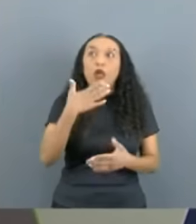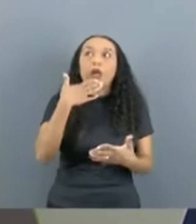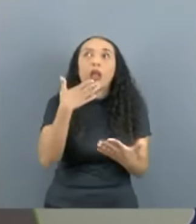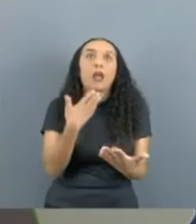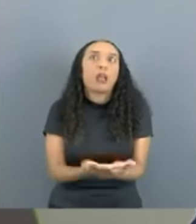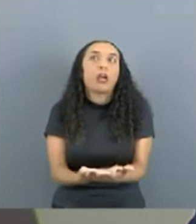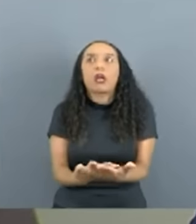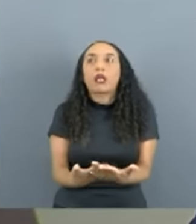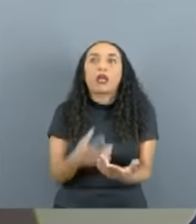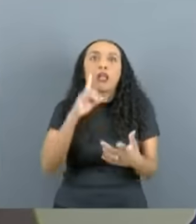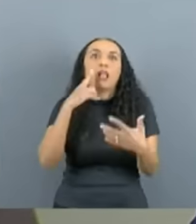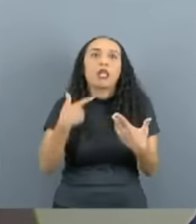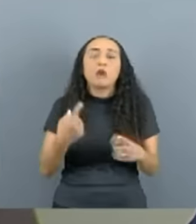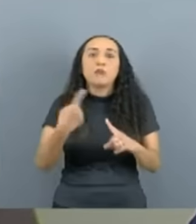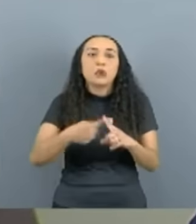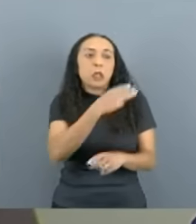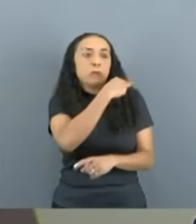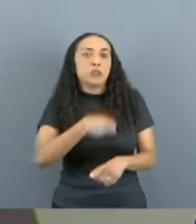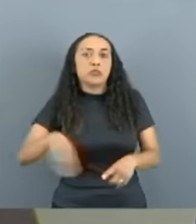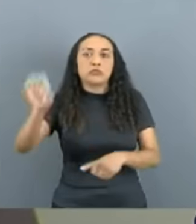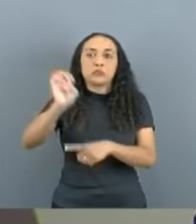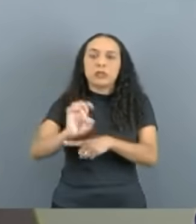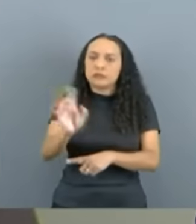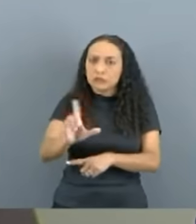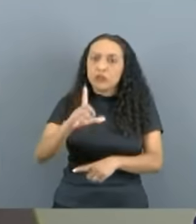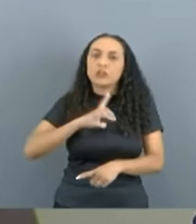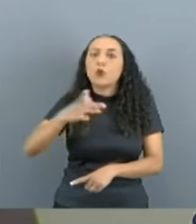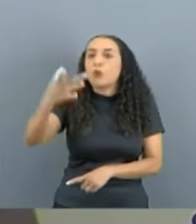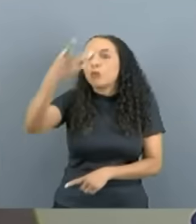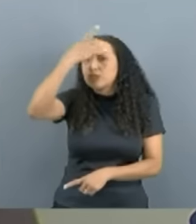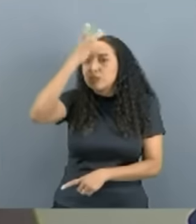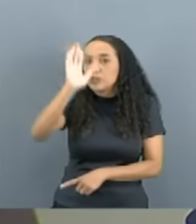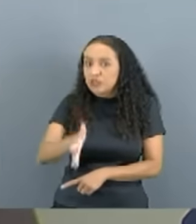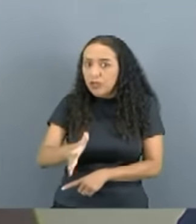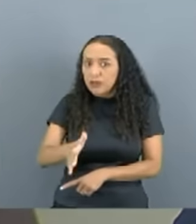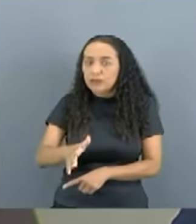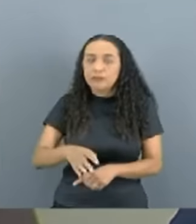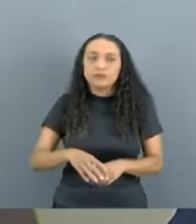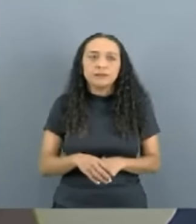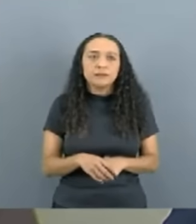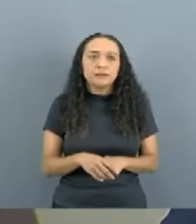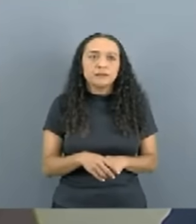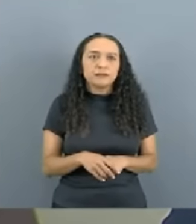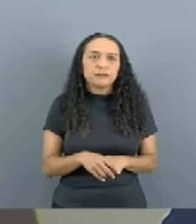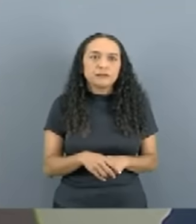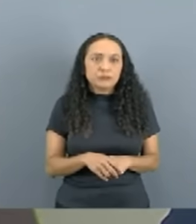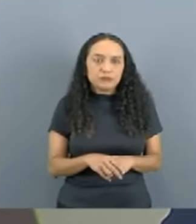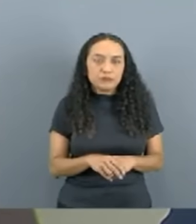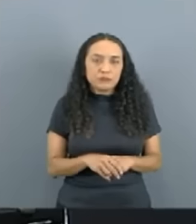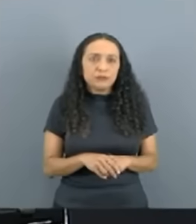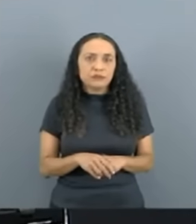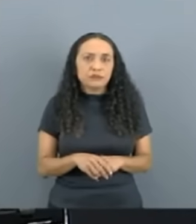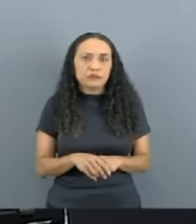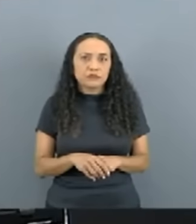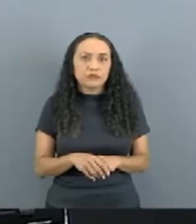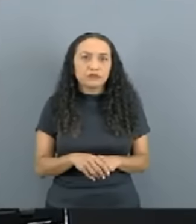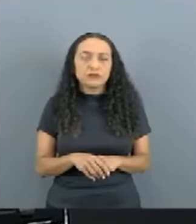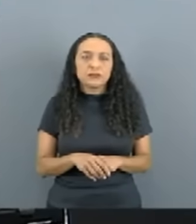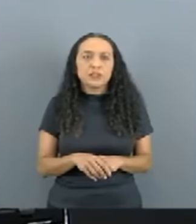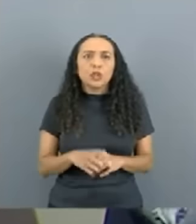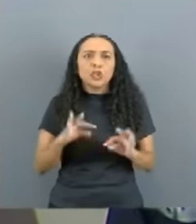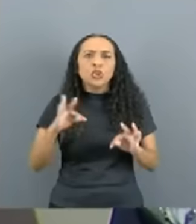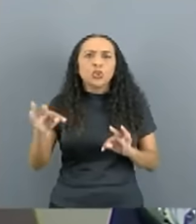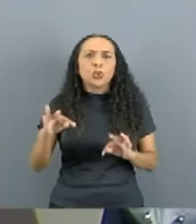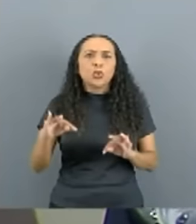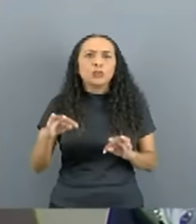ministro de Estado numa situação dessa. Eu tenho consciência da tarefa... O senhor é cota pessoal do presidente Lula? Ou é o PDT que... Não, todas as indicações